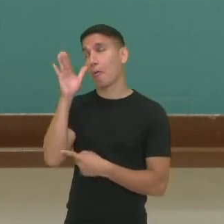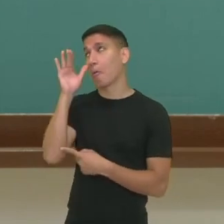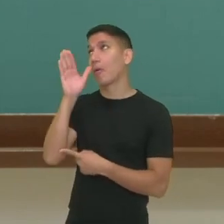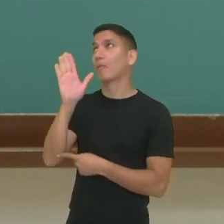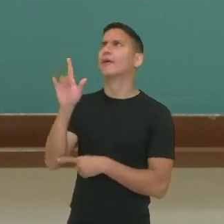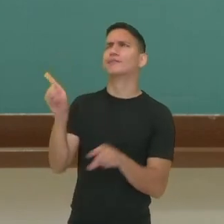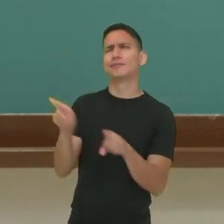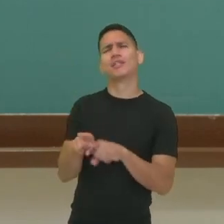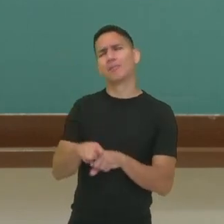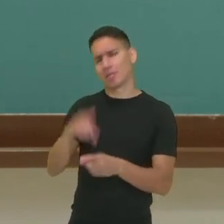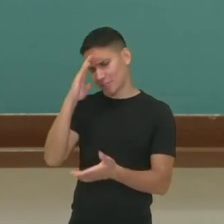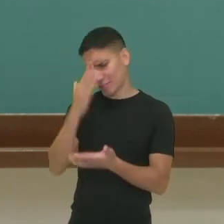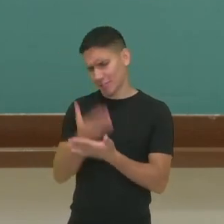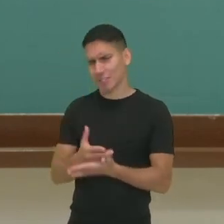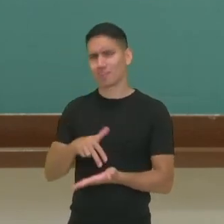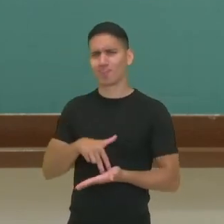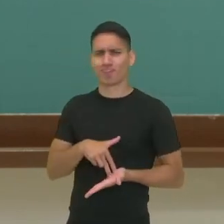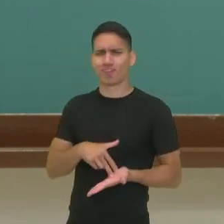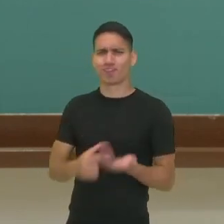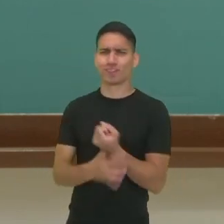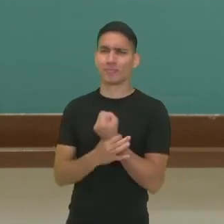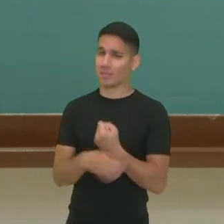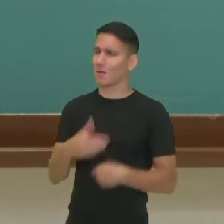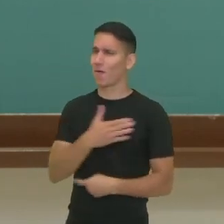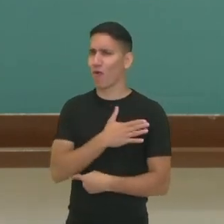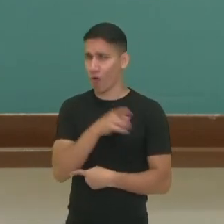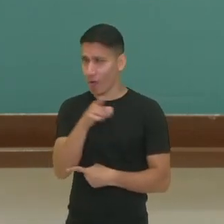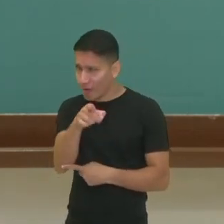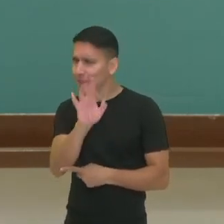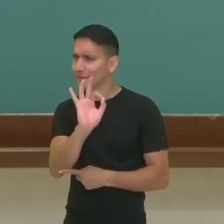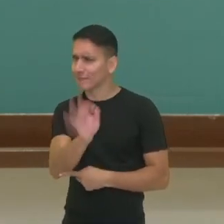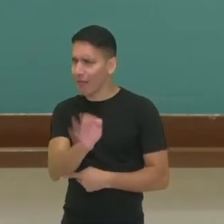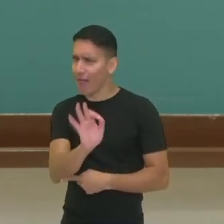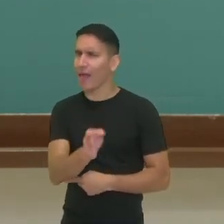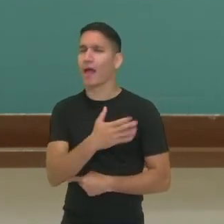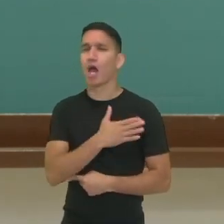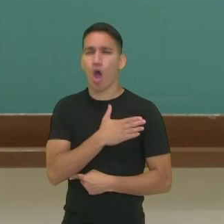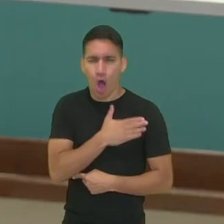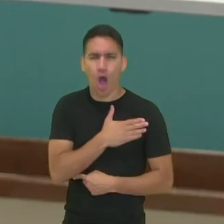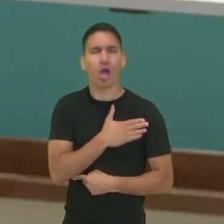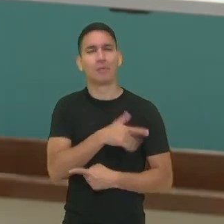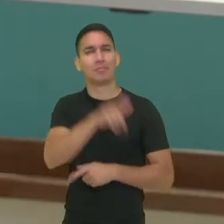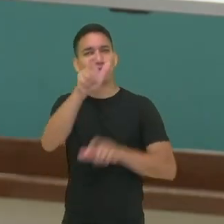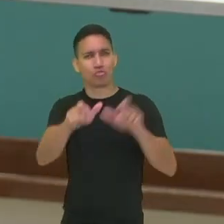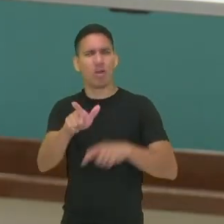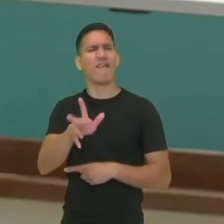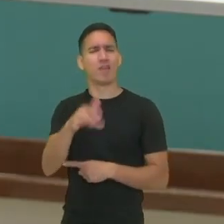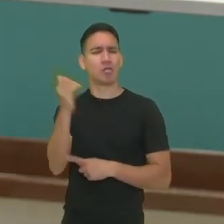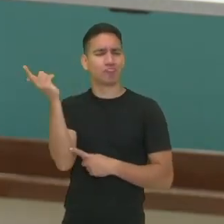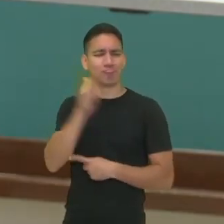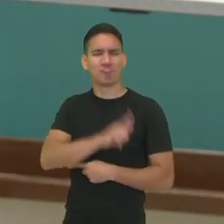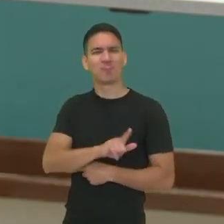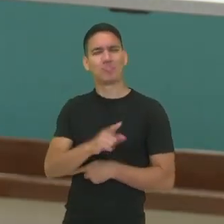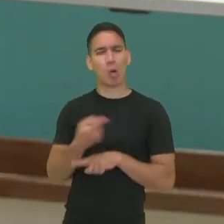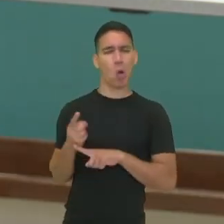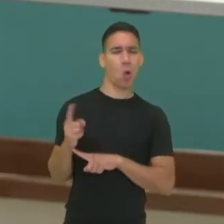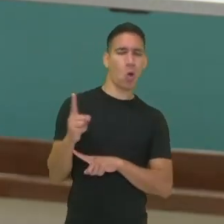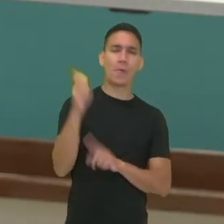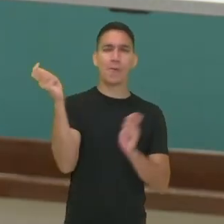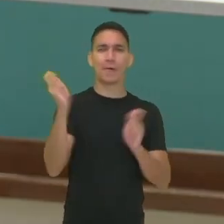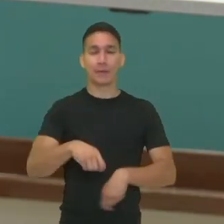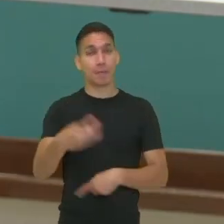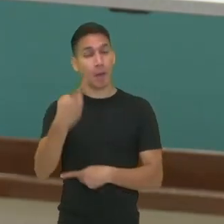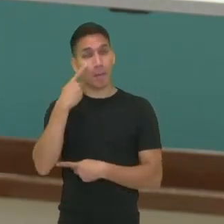tô confiante. Eu gosto de trabalhar com você, hein? Pessoas assim vão longe, vão muito longe. Então vamos